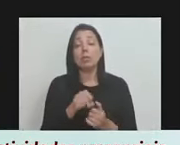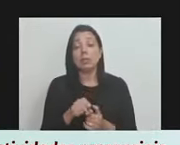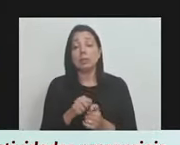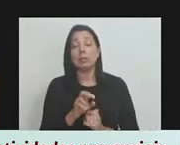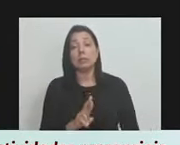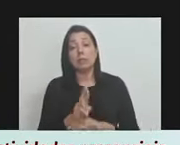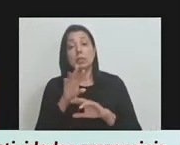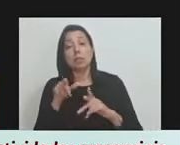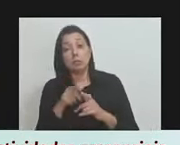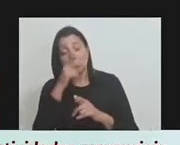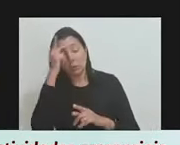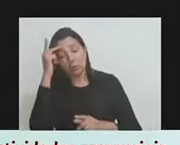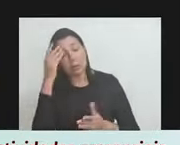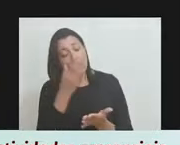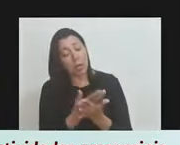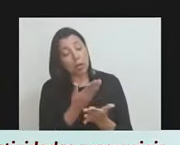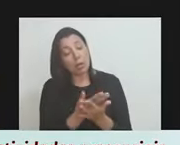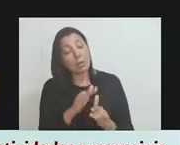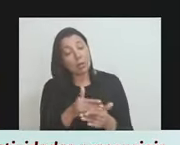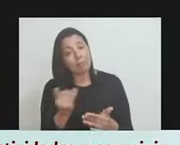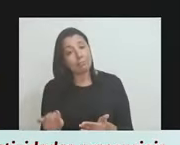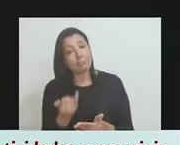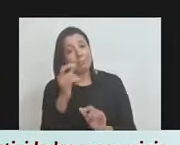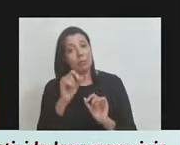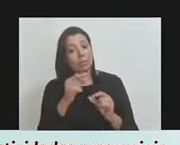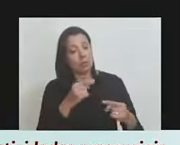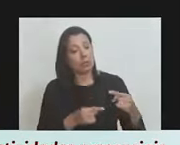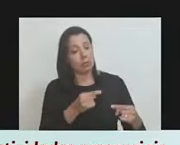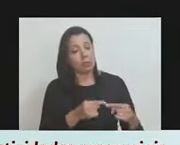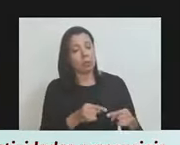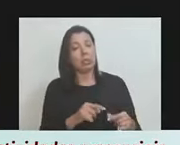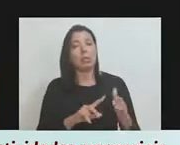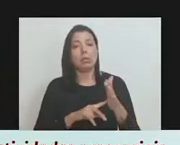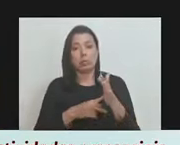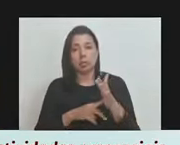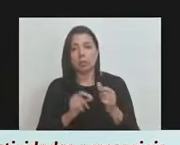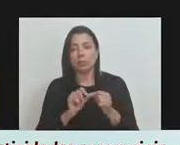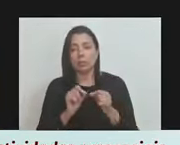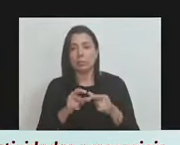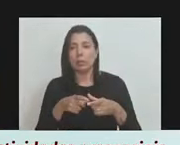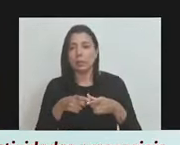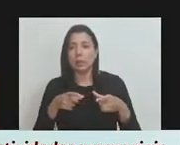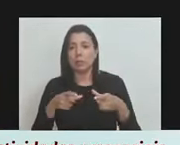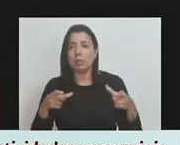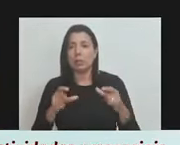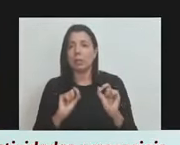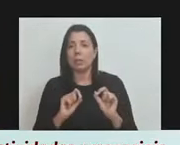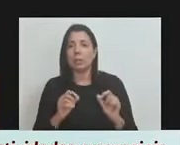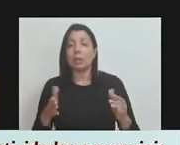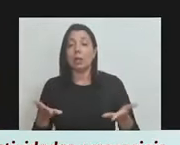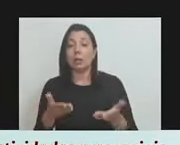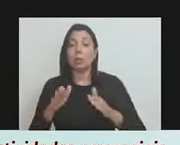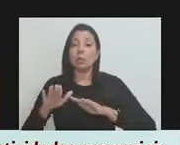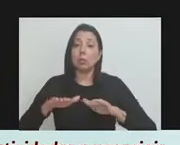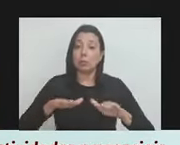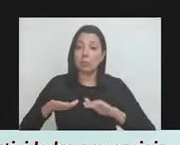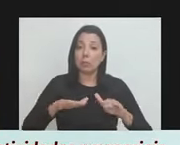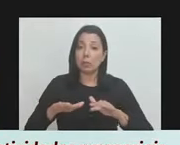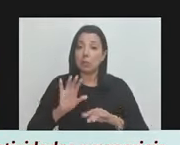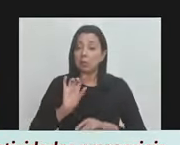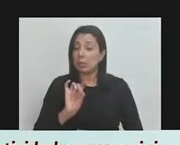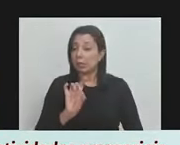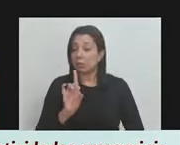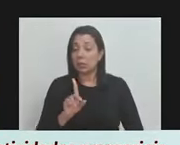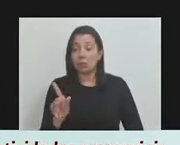presencial às aulas. Então, é importante essa discussão que o Simpro vem fazer e ampliar, fazer deste movimento, não um movimento apenas dos